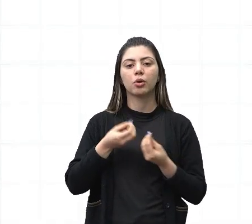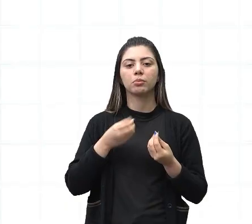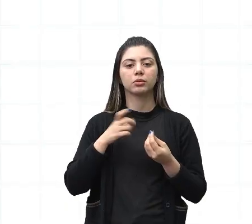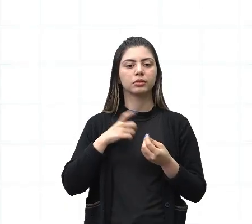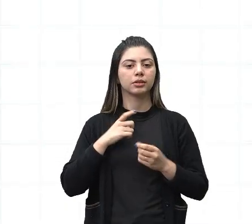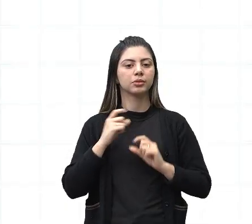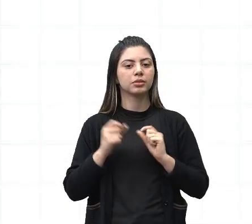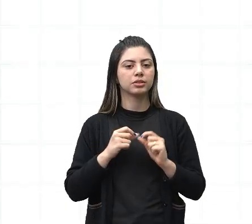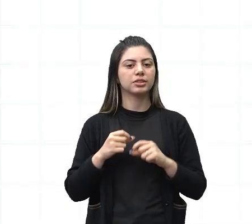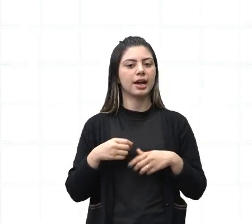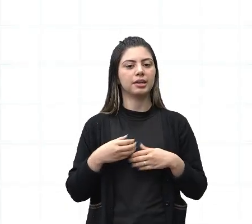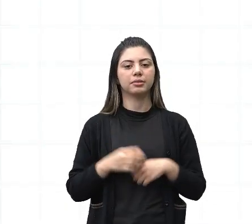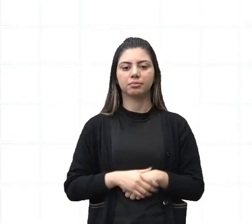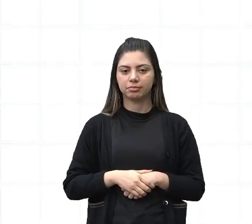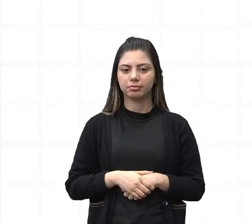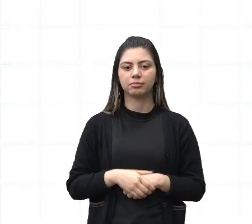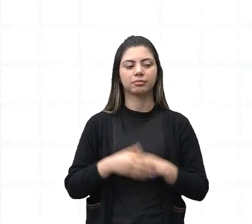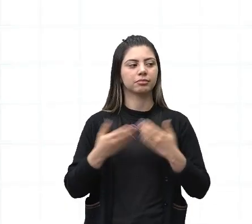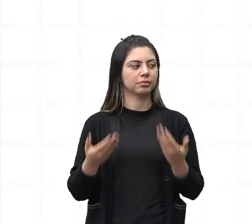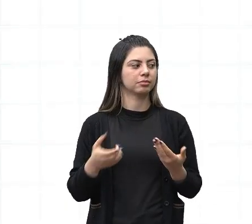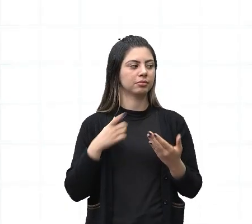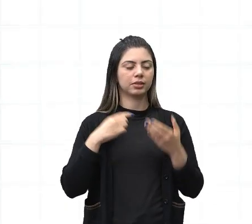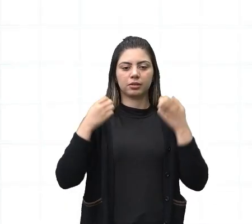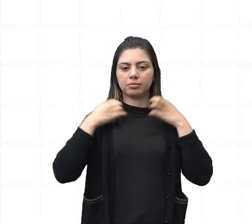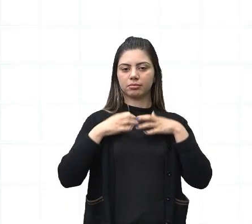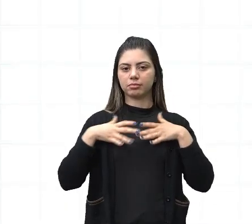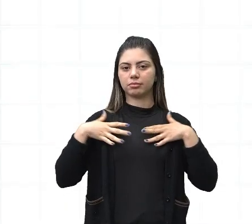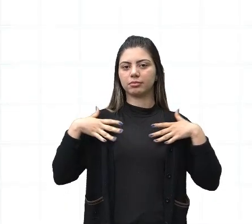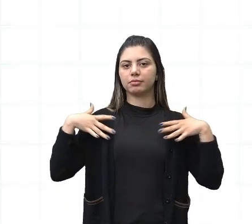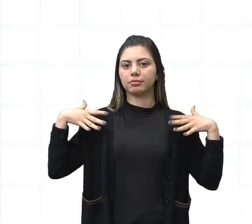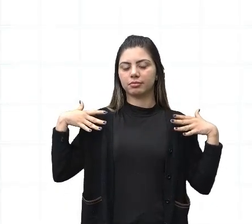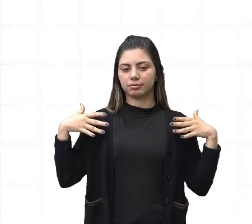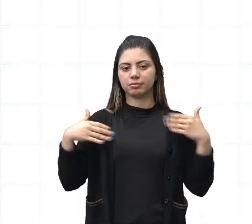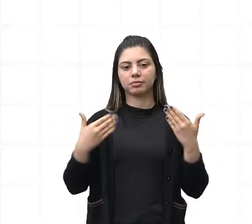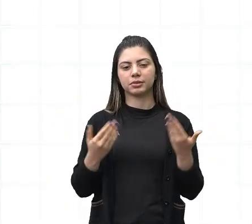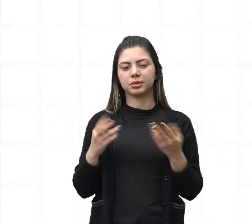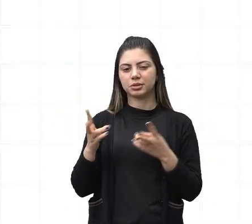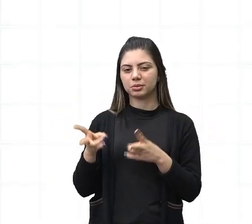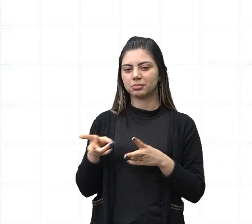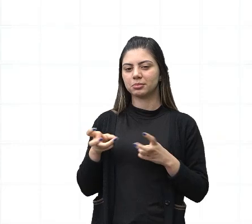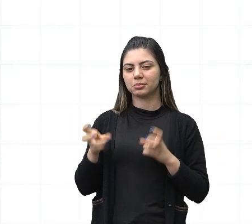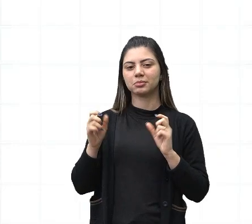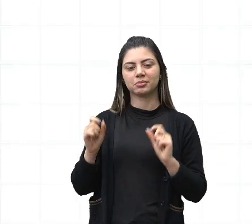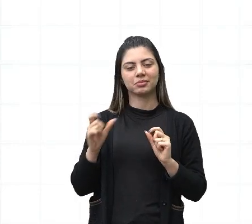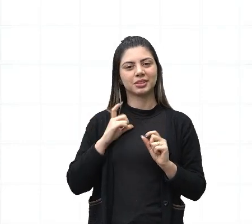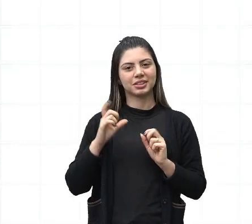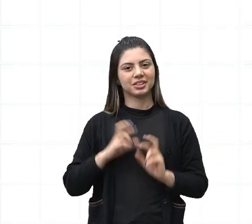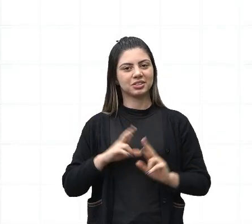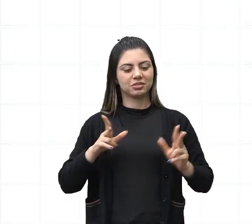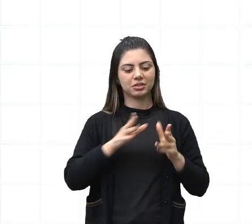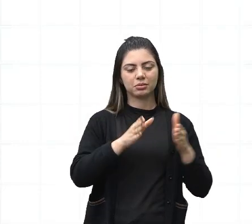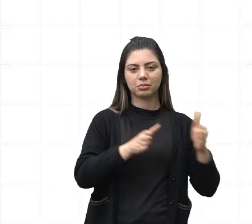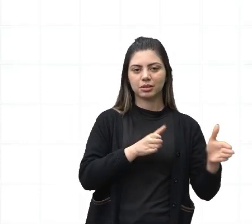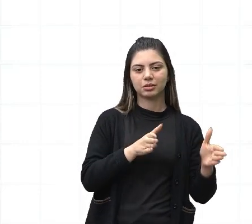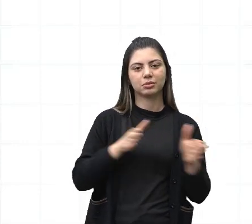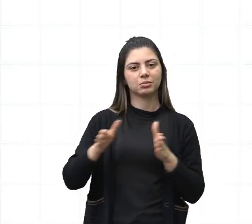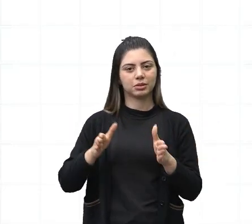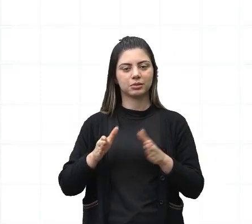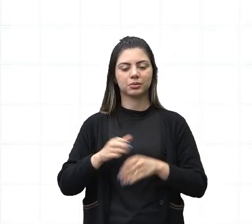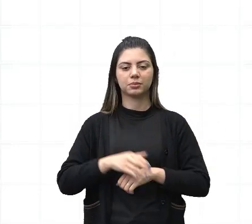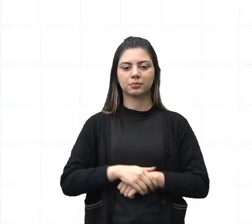chale, né, mais um vestido, e a gente já percebe nitidamente aí a diferença do